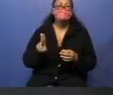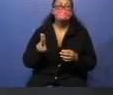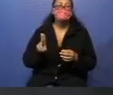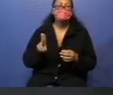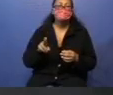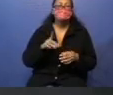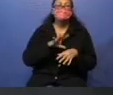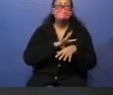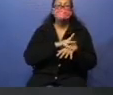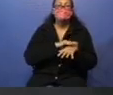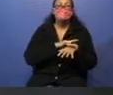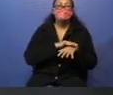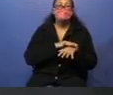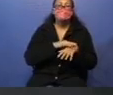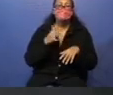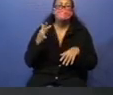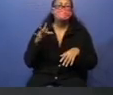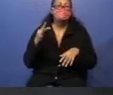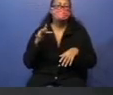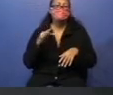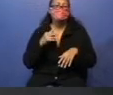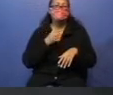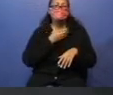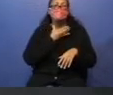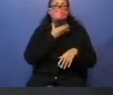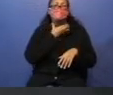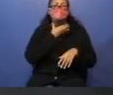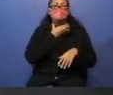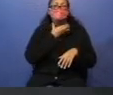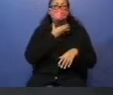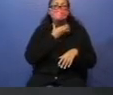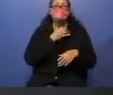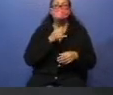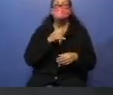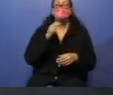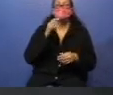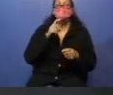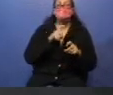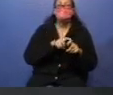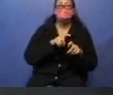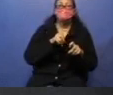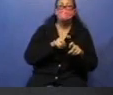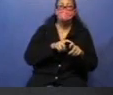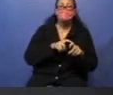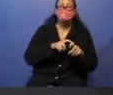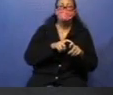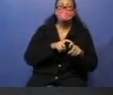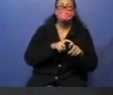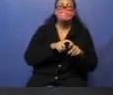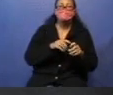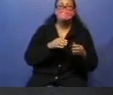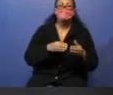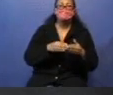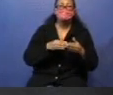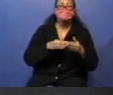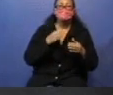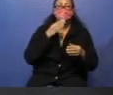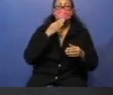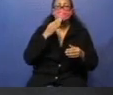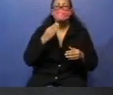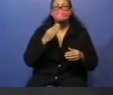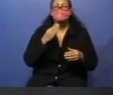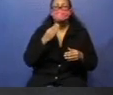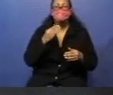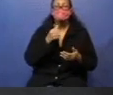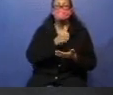infecção, uma dor de garganta muito forte. Aí o médico manda a gente tomar a penicilina. Olha